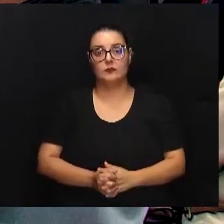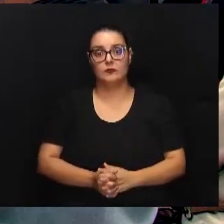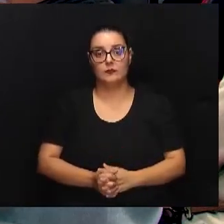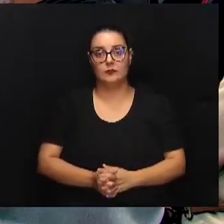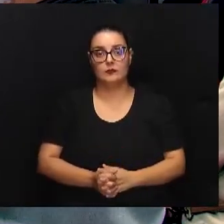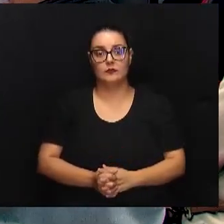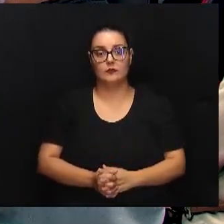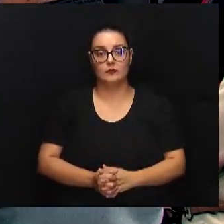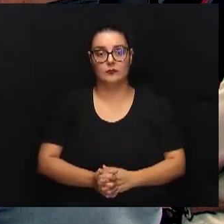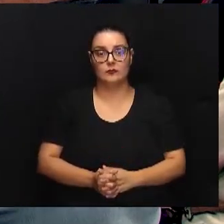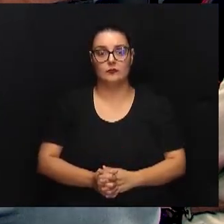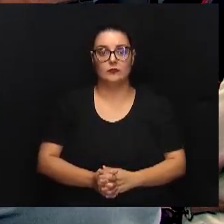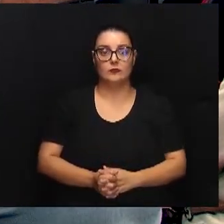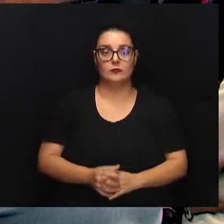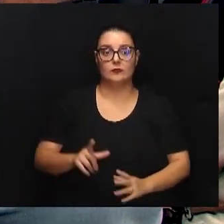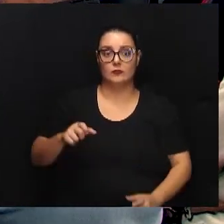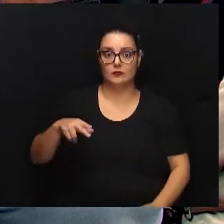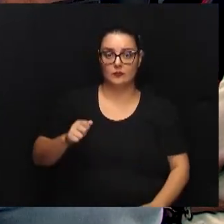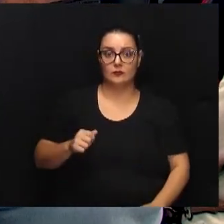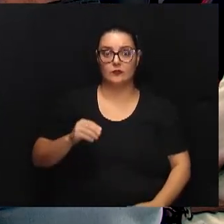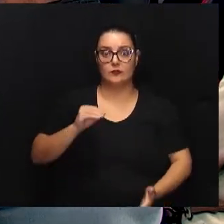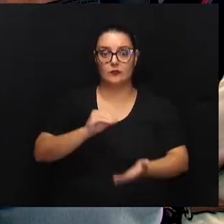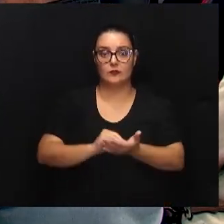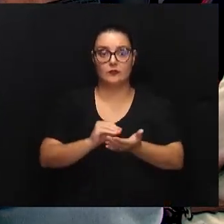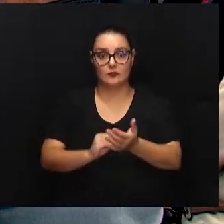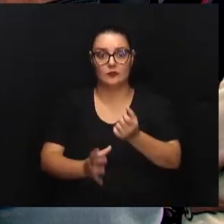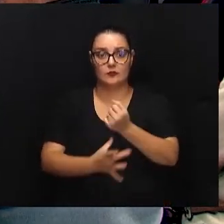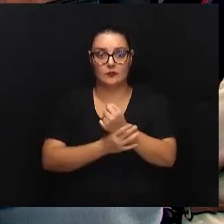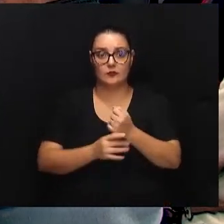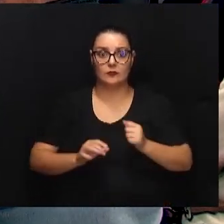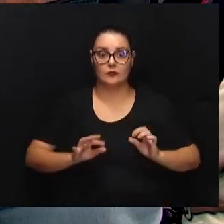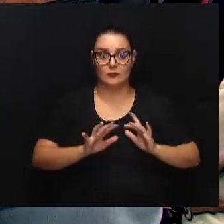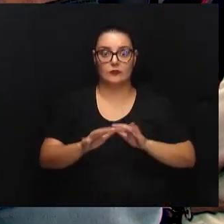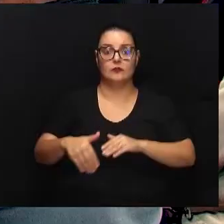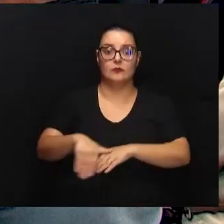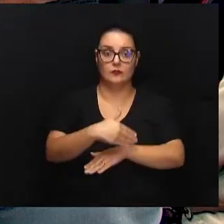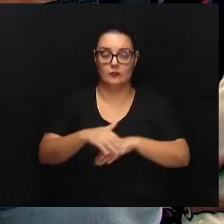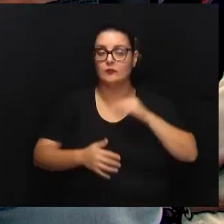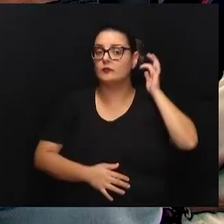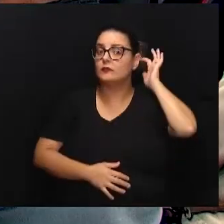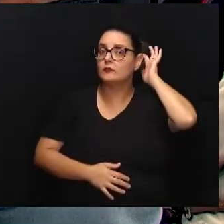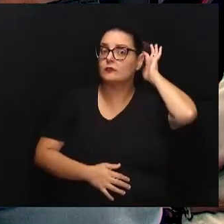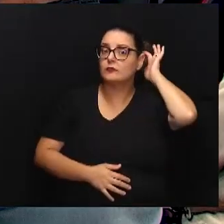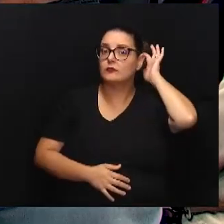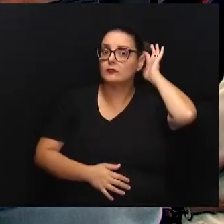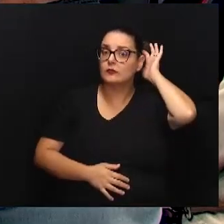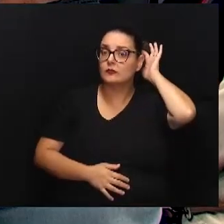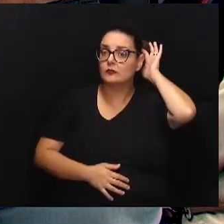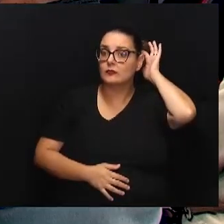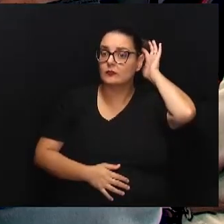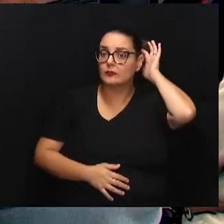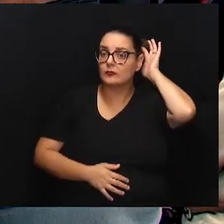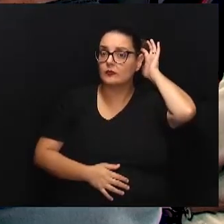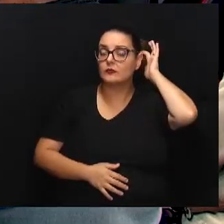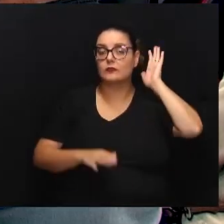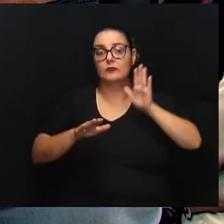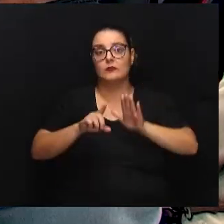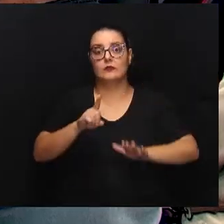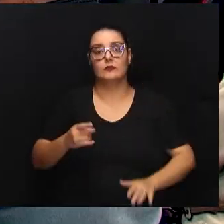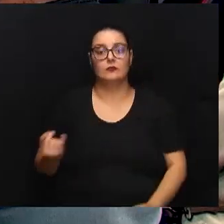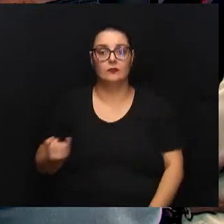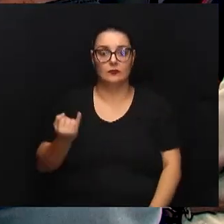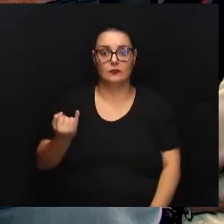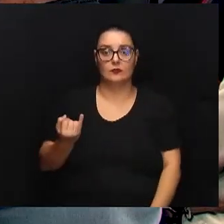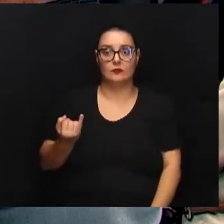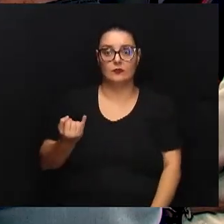esse registro. Né? Por mais que a Lena tinha um pouco de insegurança da gente sair para a questão da rua, e que talvez não seria